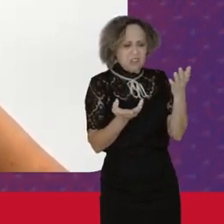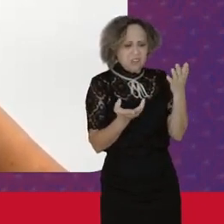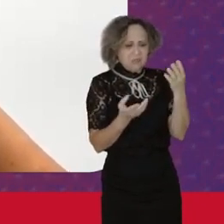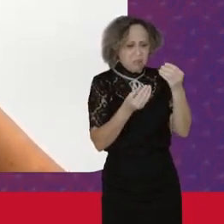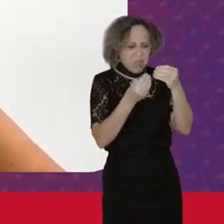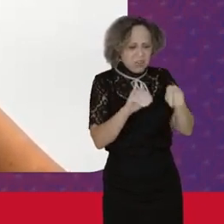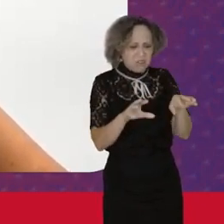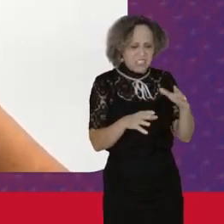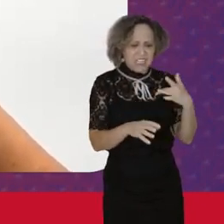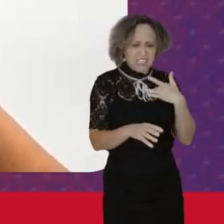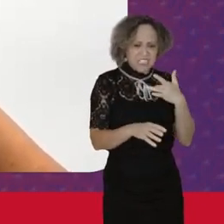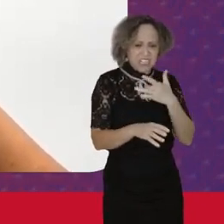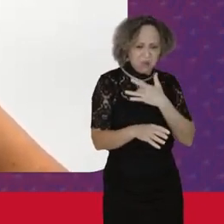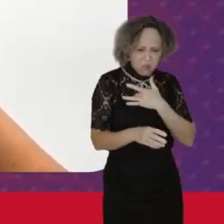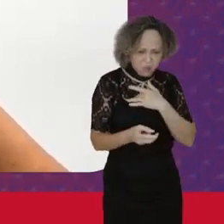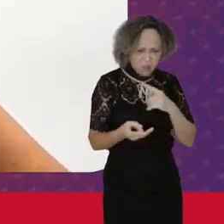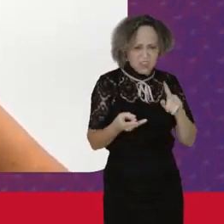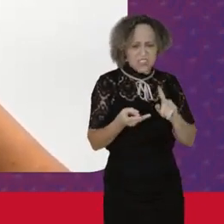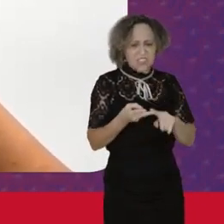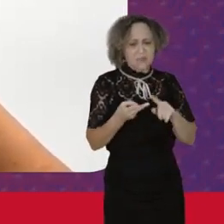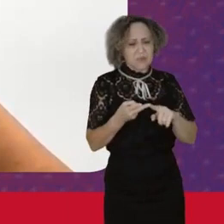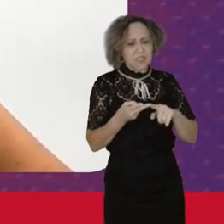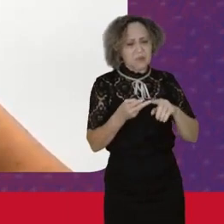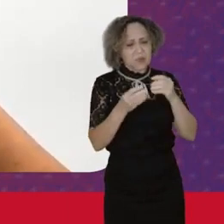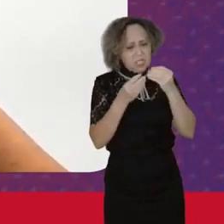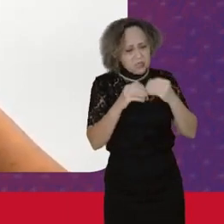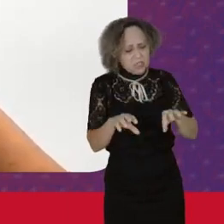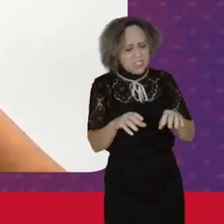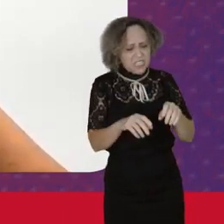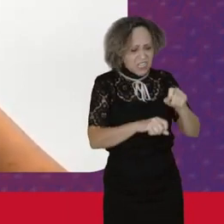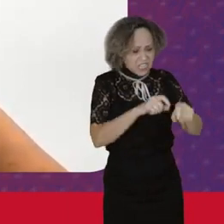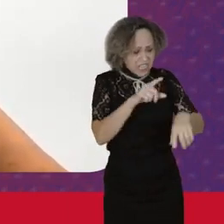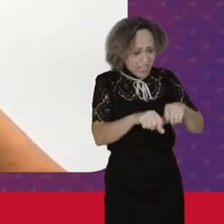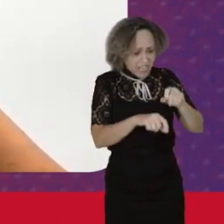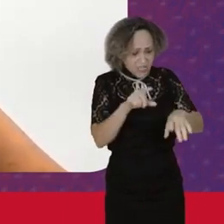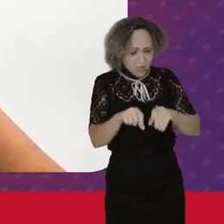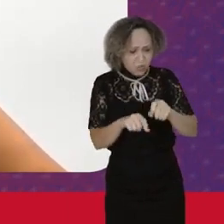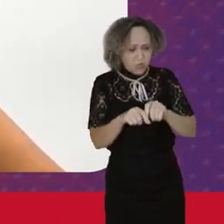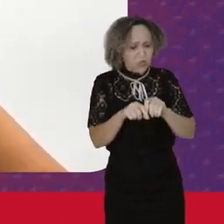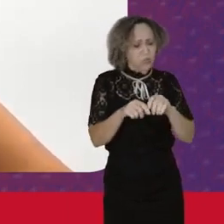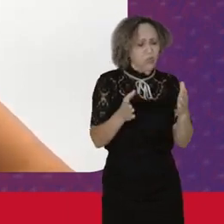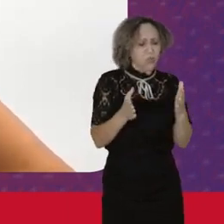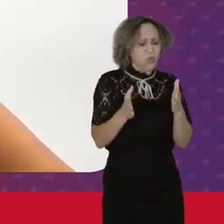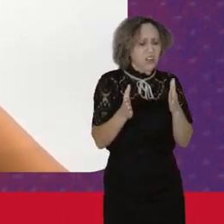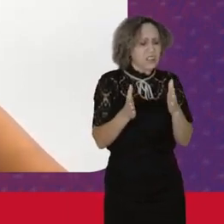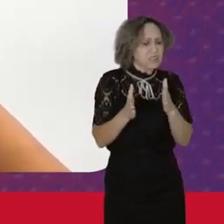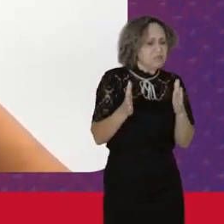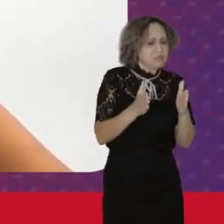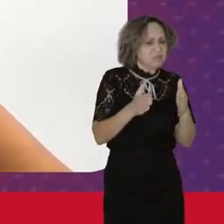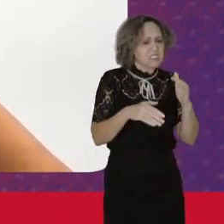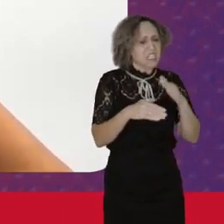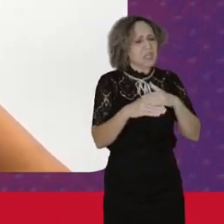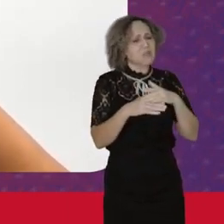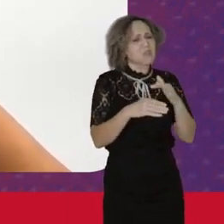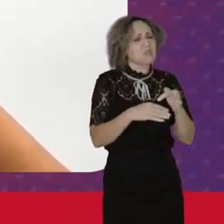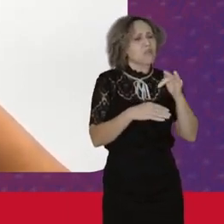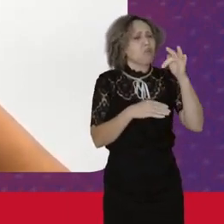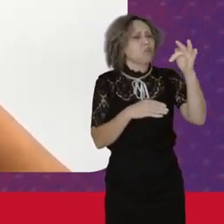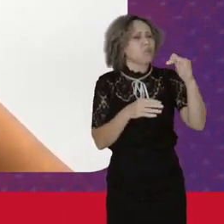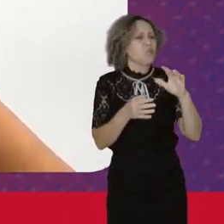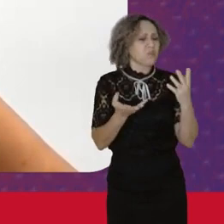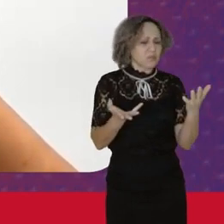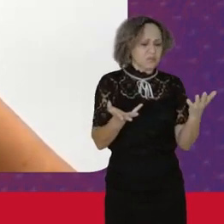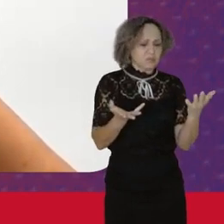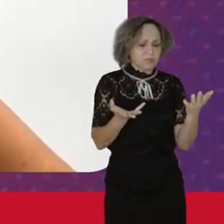a inviabilização da agricultura em um médio e longo prazo. Então, acho que tem que levar em consideração e